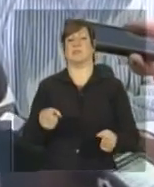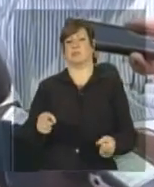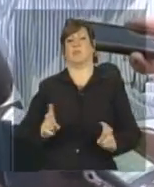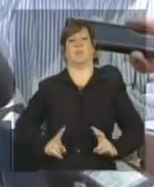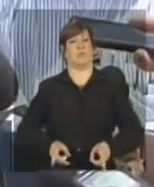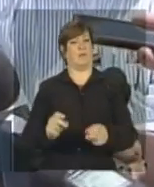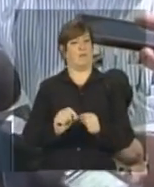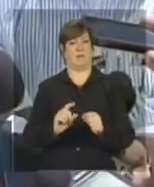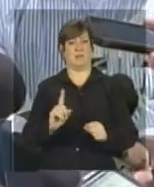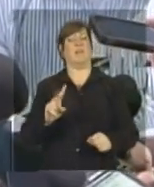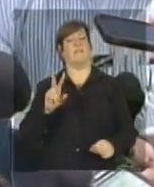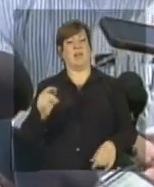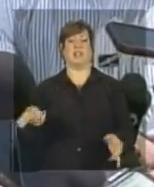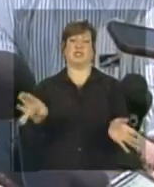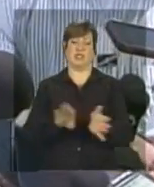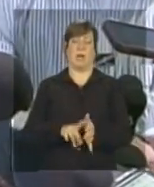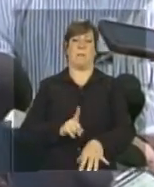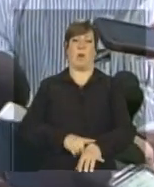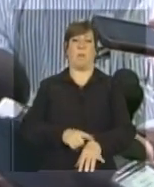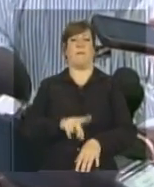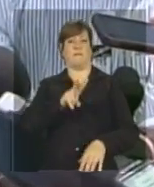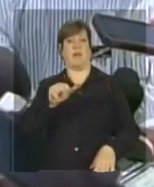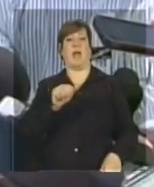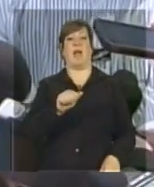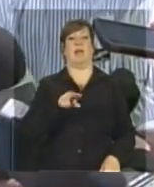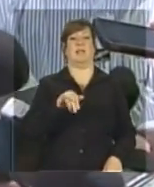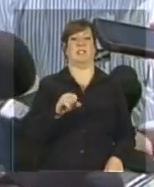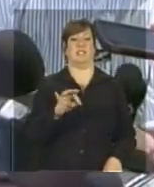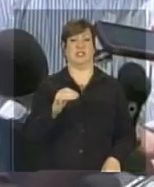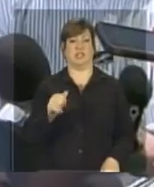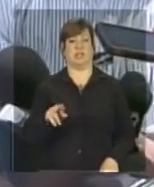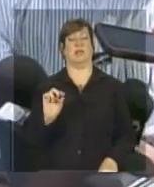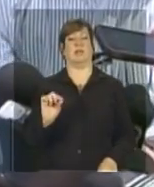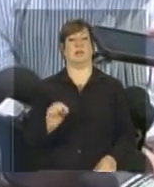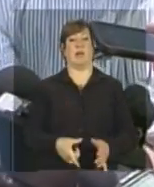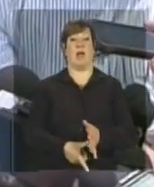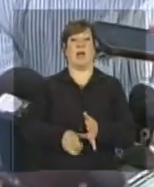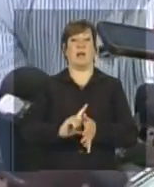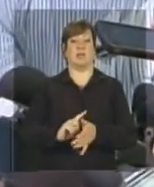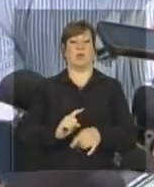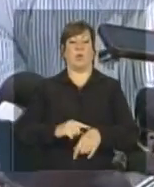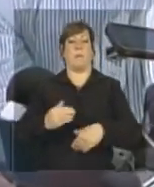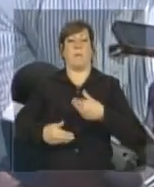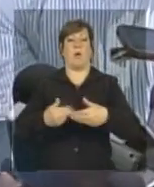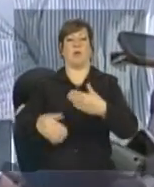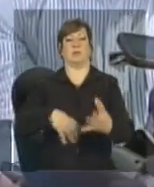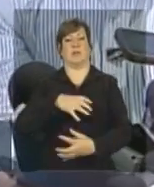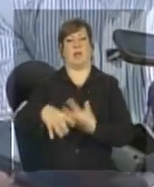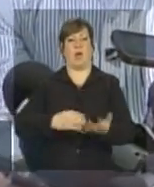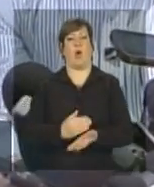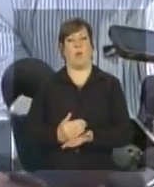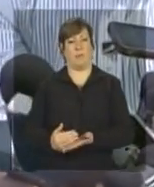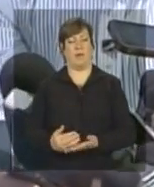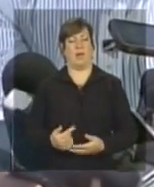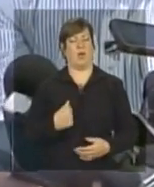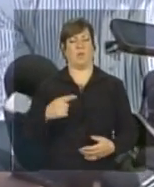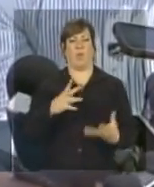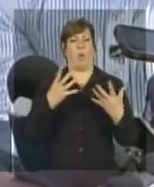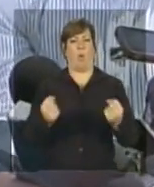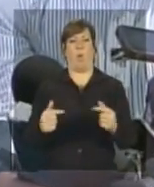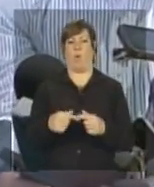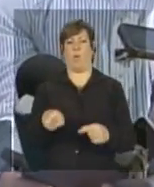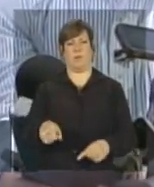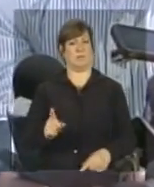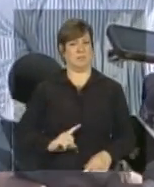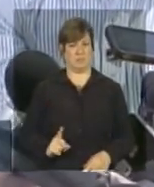prática. Vai chegar um momento que vão anistiar antes do processo grevista começar. Eu não concordo com